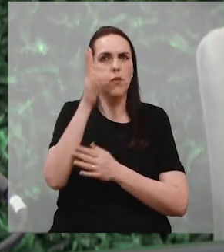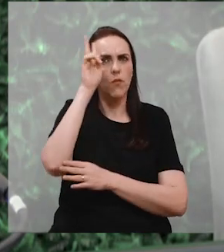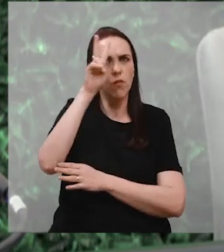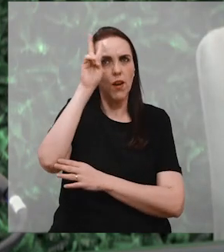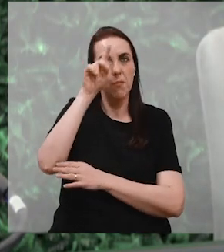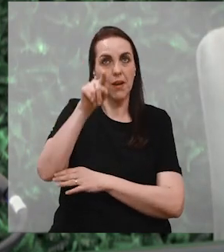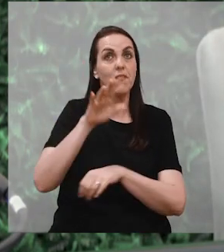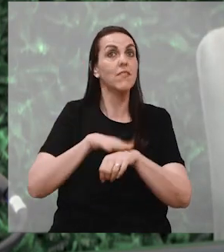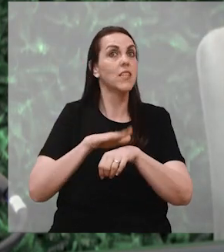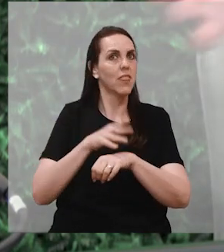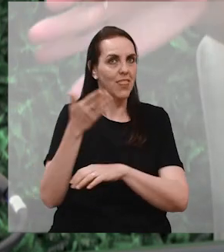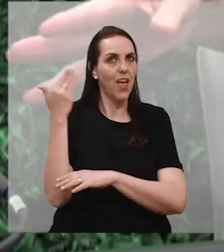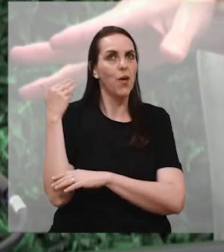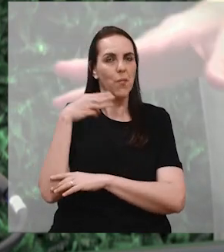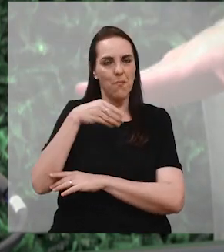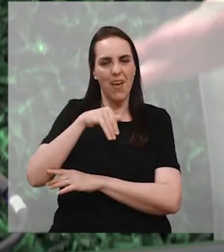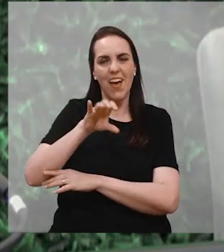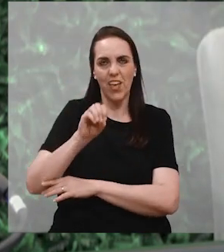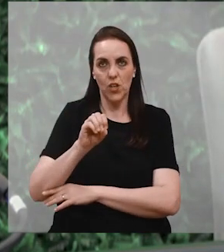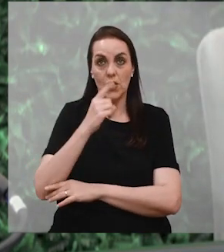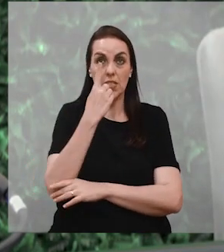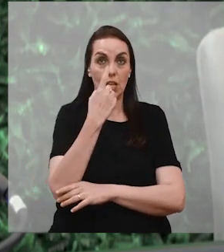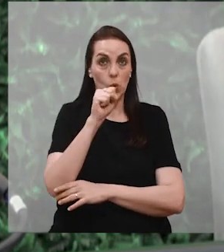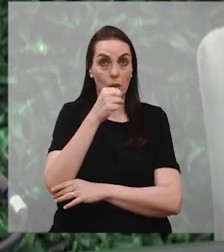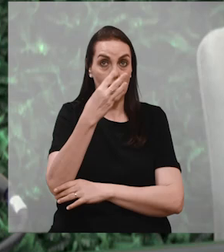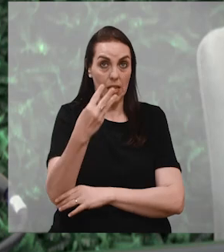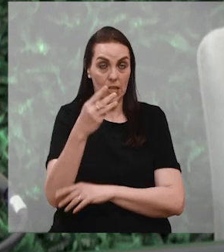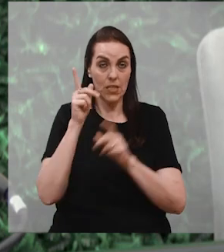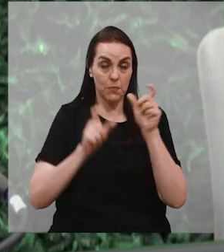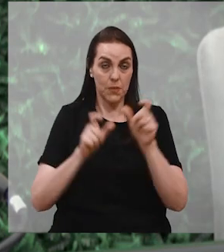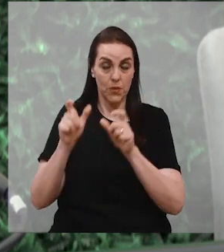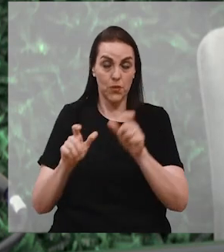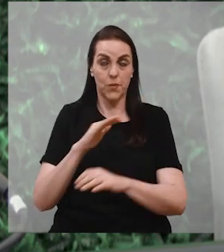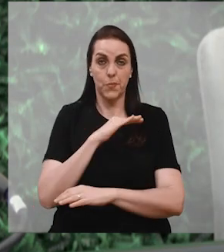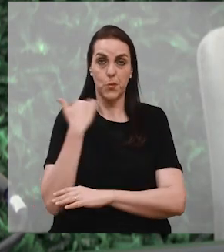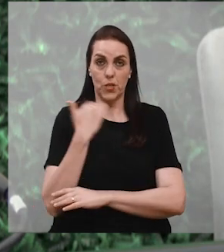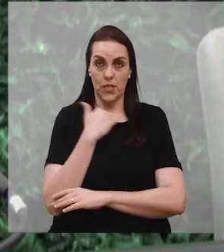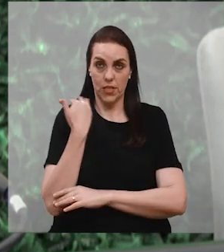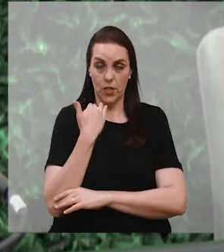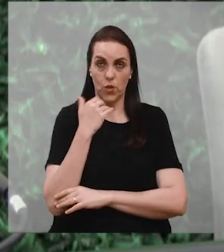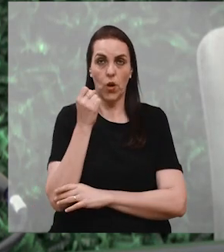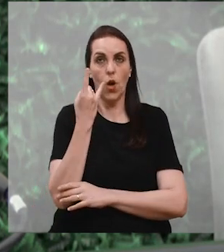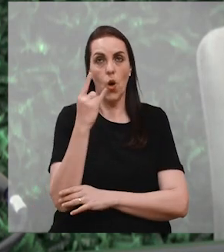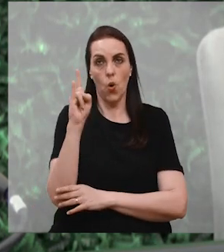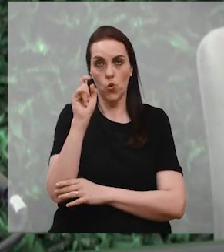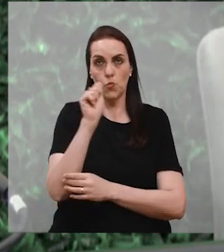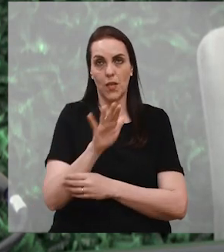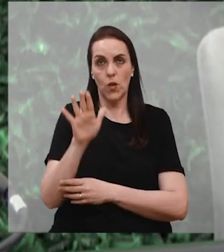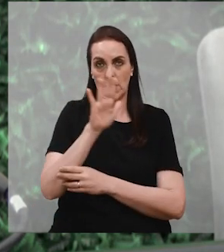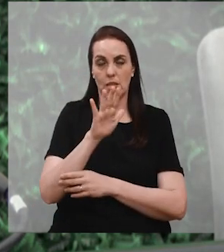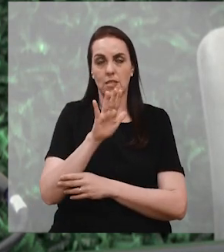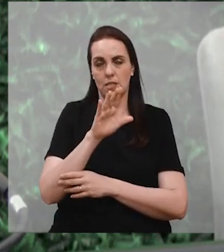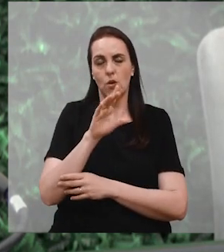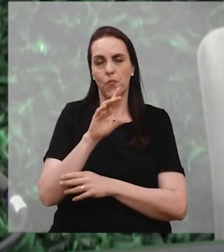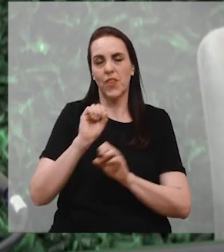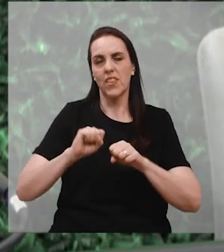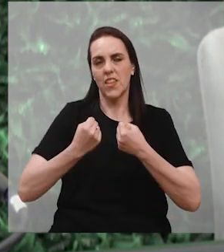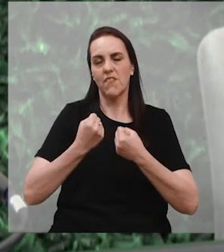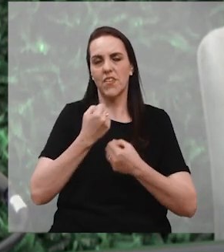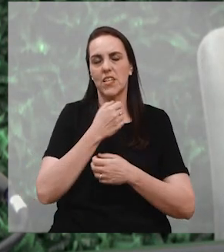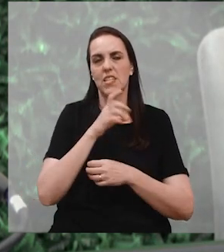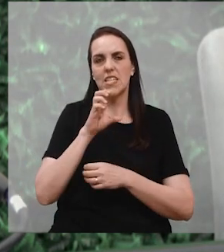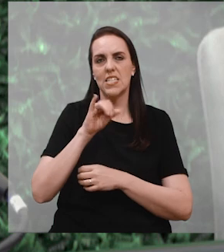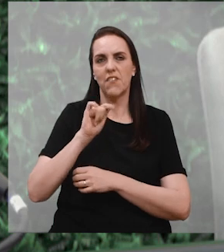fui relembrar, né? Porque faz tanto tempo, né? Foi em maio. 183 pessoas morreram. Na última atualização da Defesa